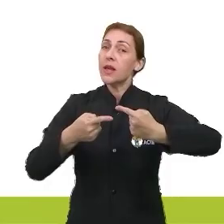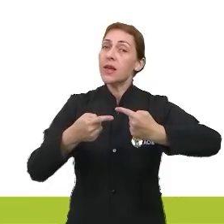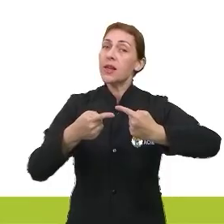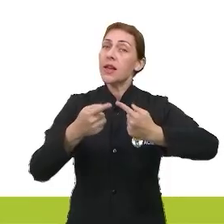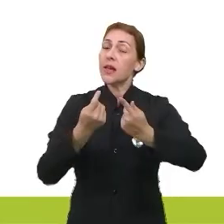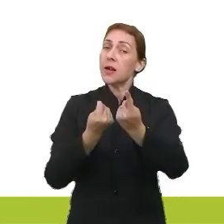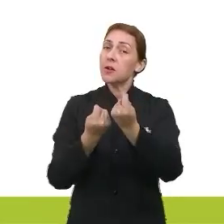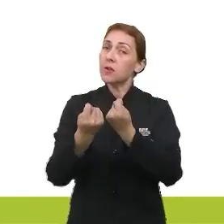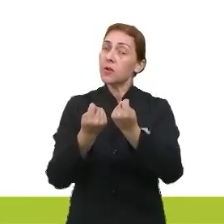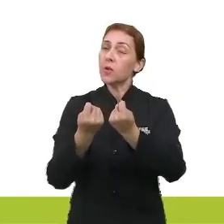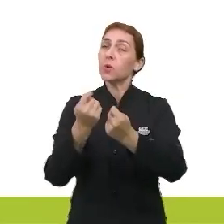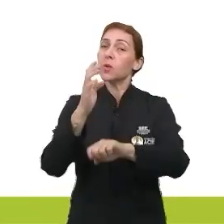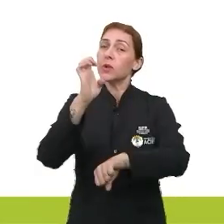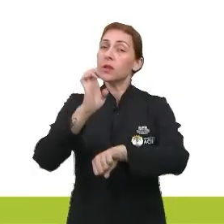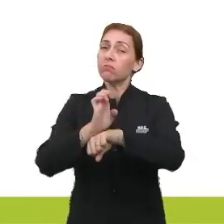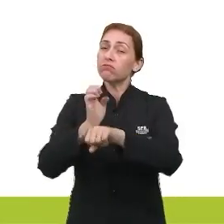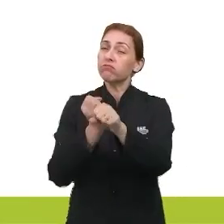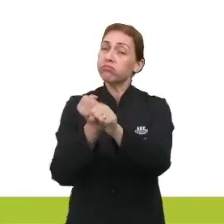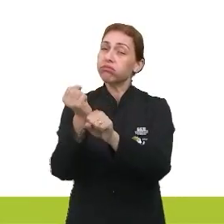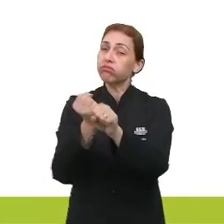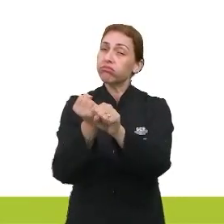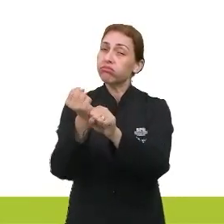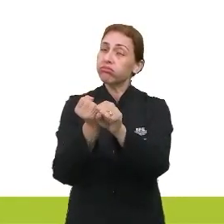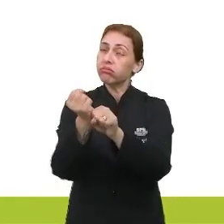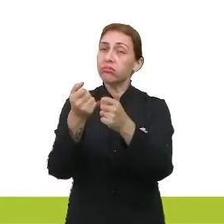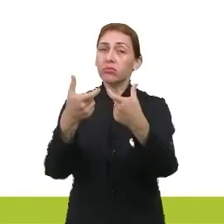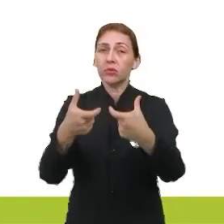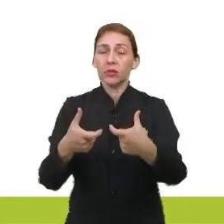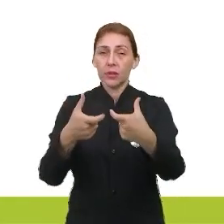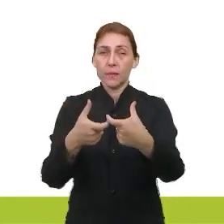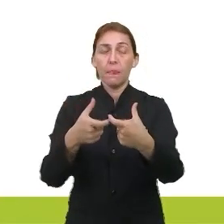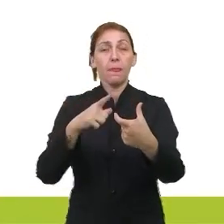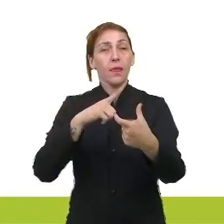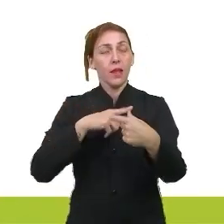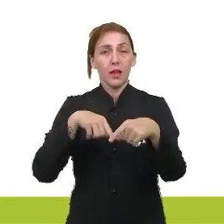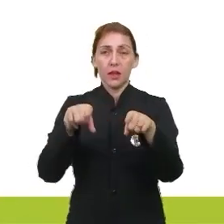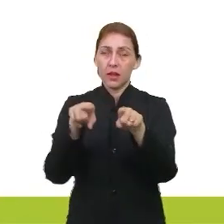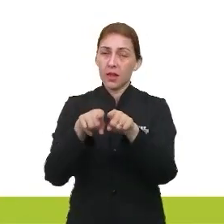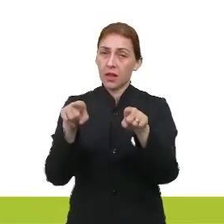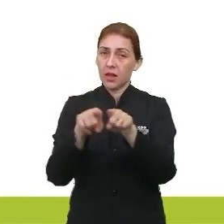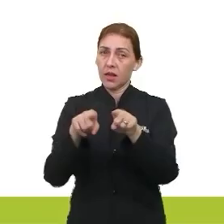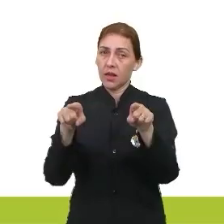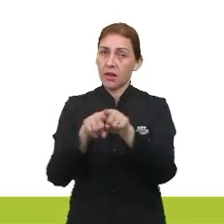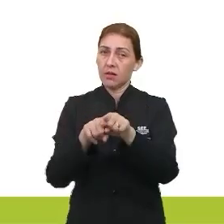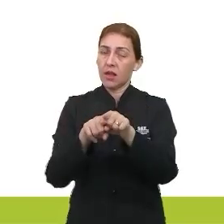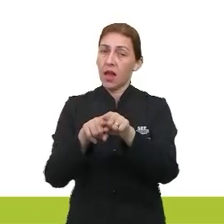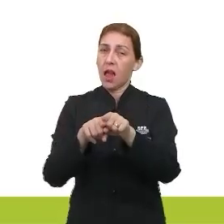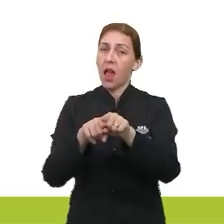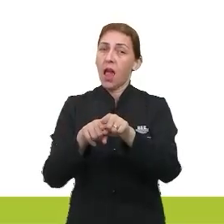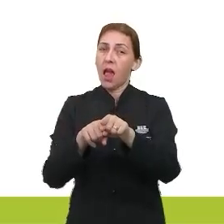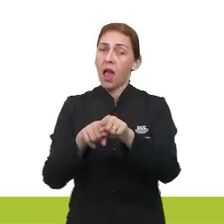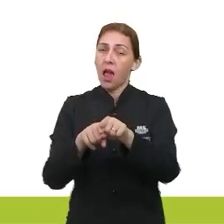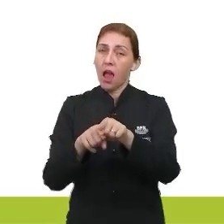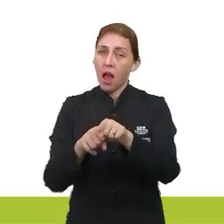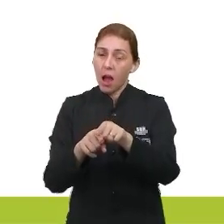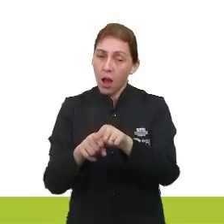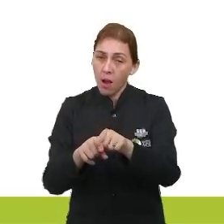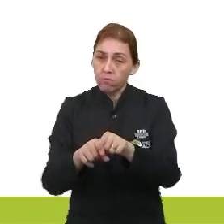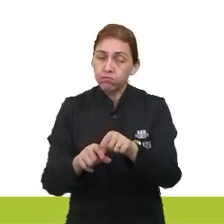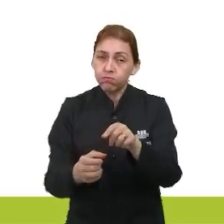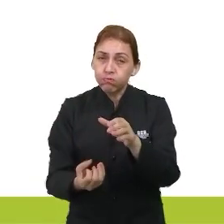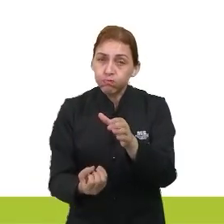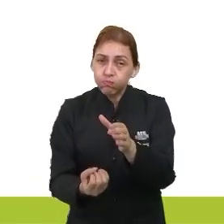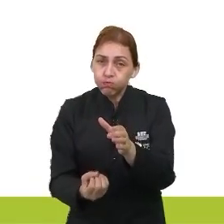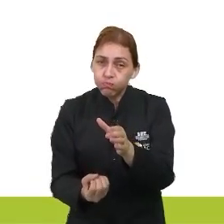predominou por anos naquele lugar. Tem também muita abundância de matéria-prima,